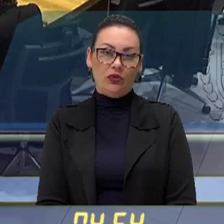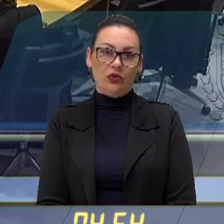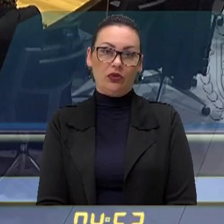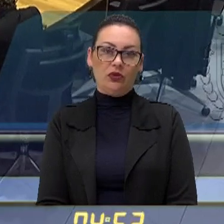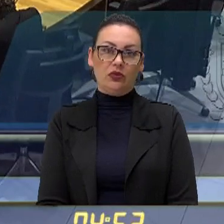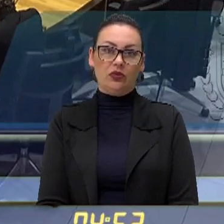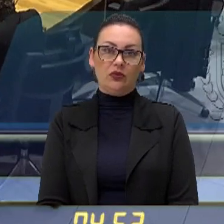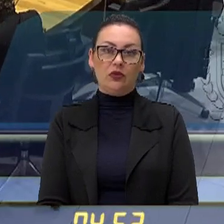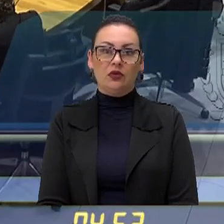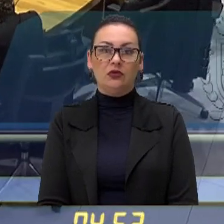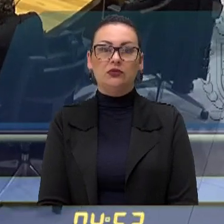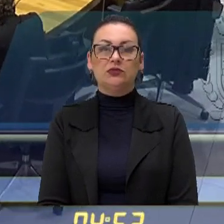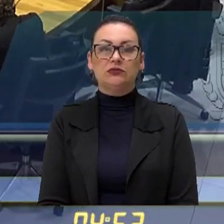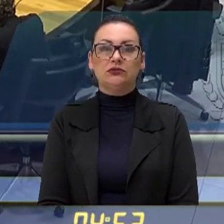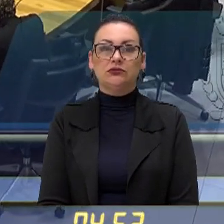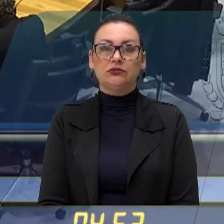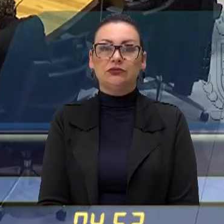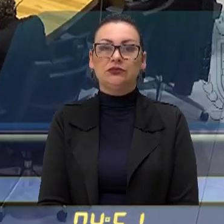Eu